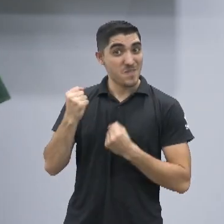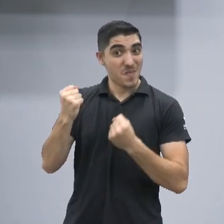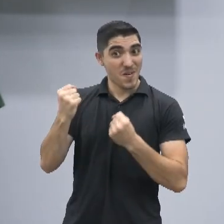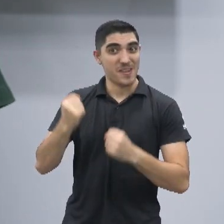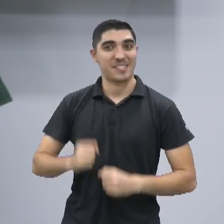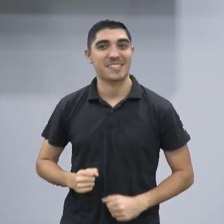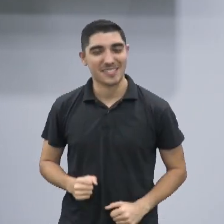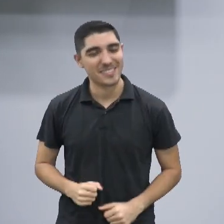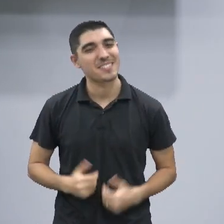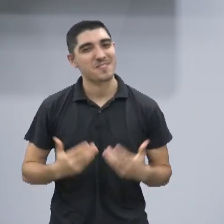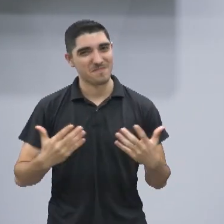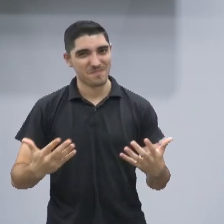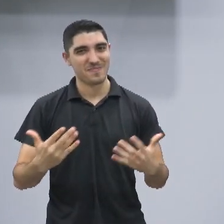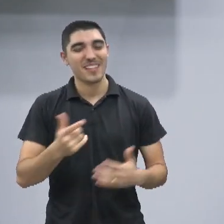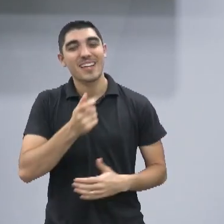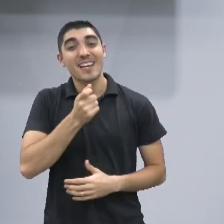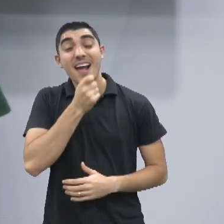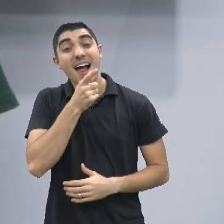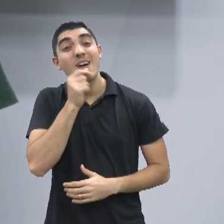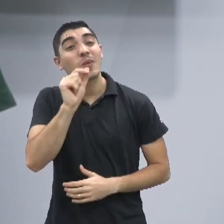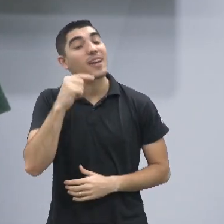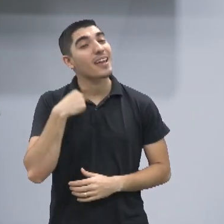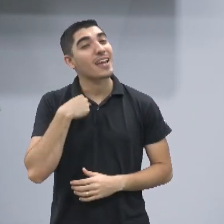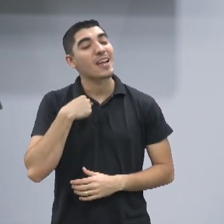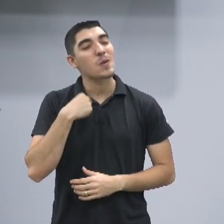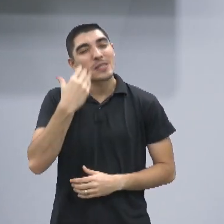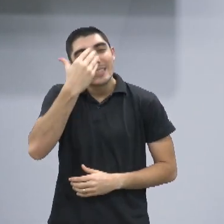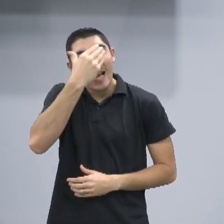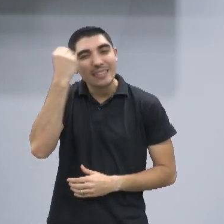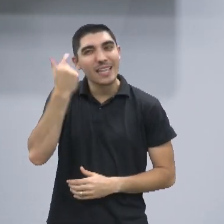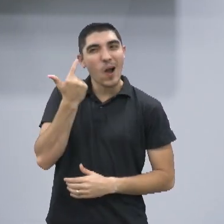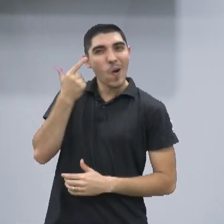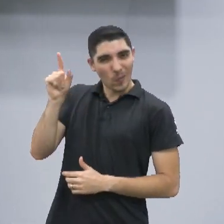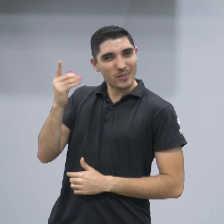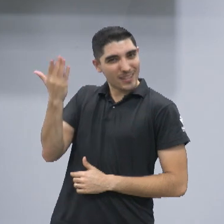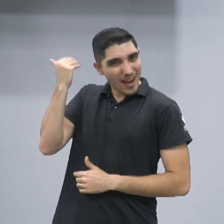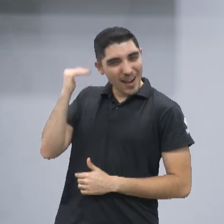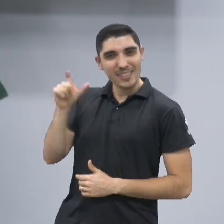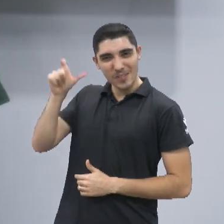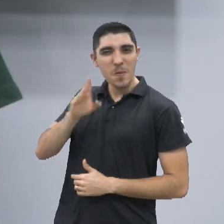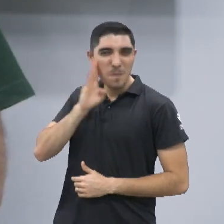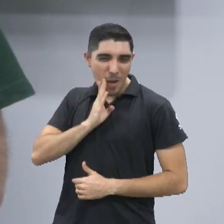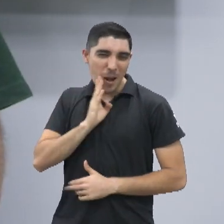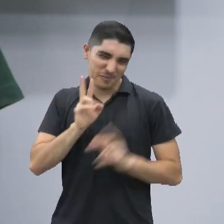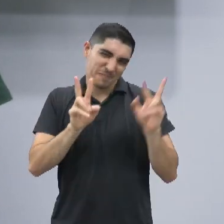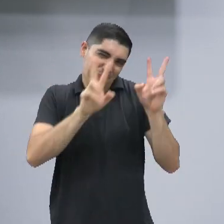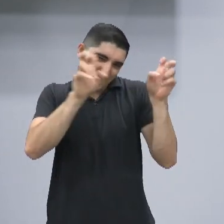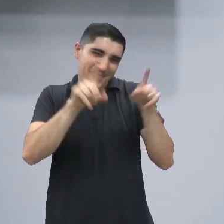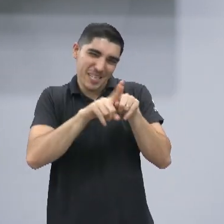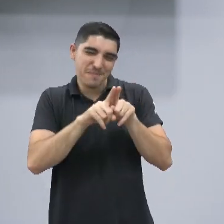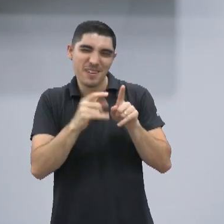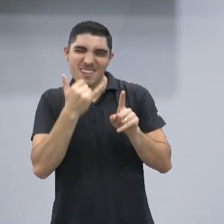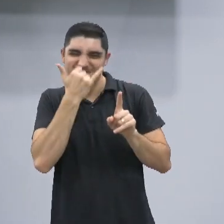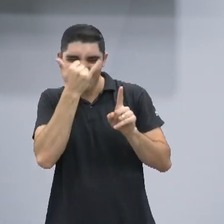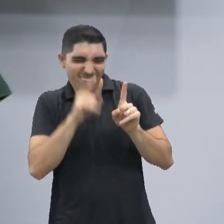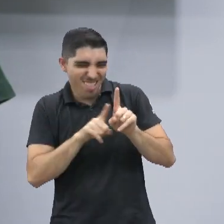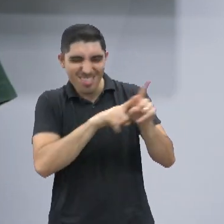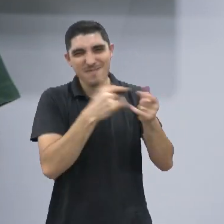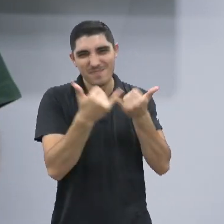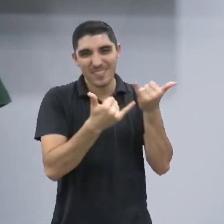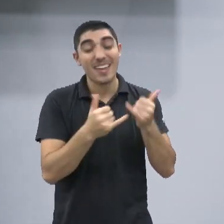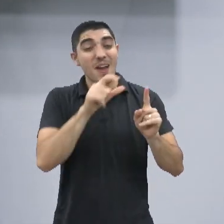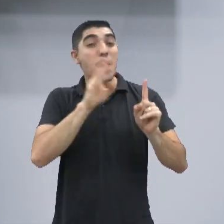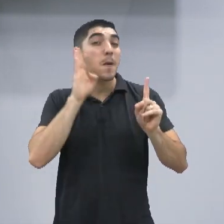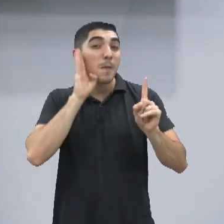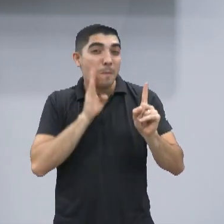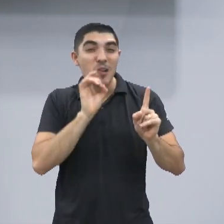foi engraçado que eu nem tinha lembrado dessa outra pauta que o Paulo tinha feito, que ele tinha apanhado também, né? Enfim, o Paulo é nosso sparring